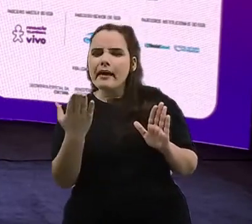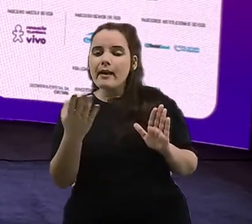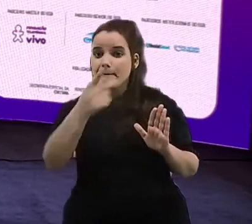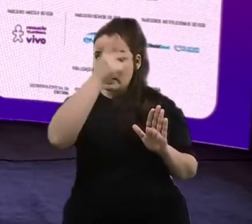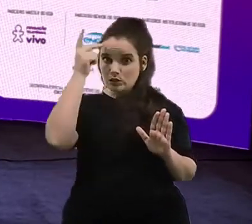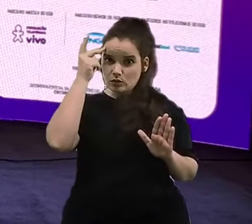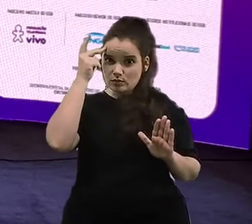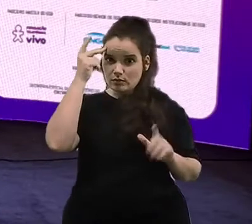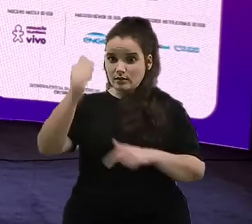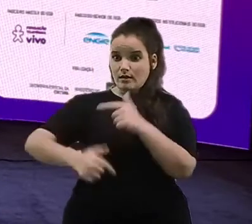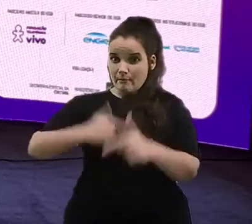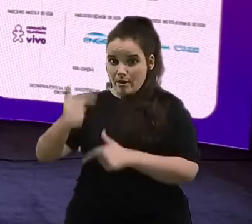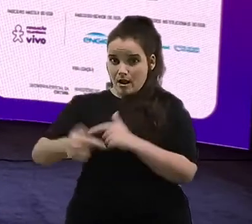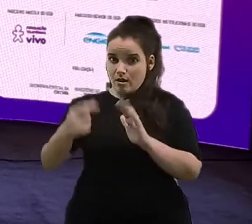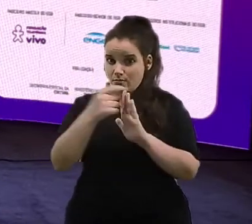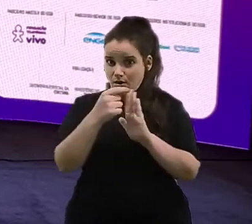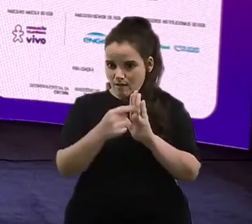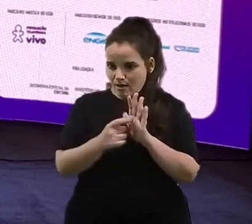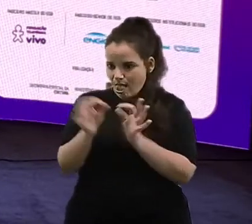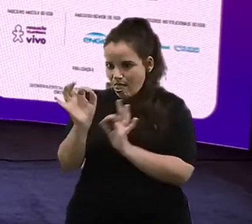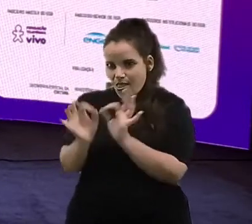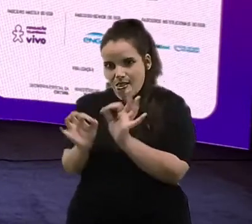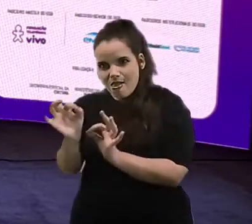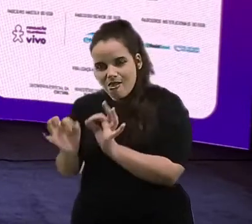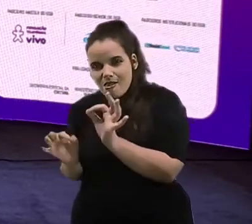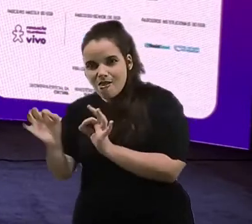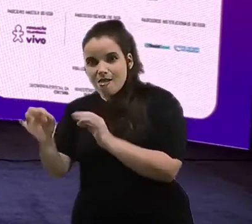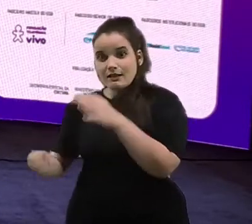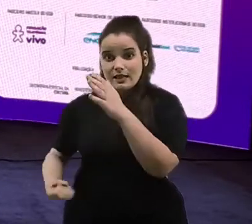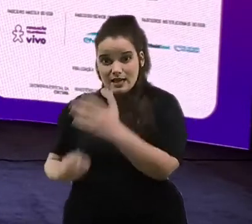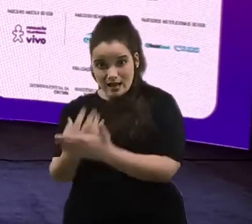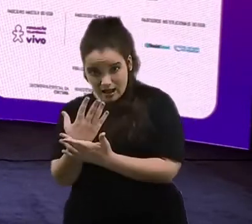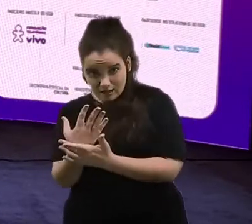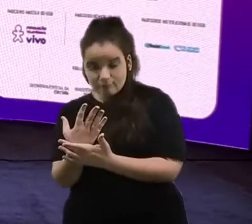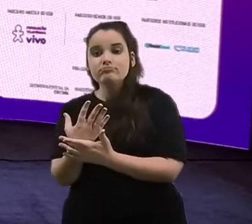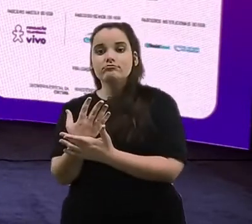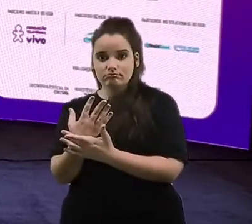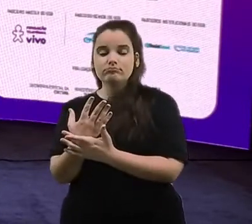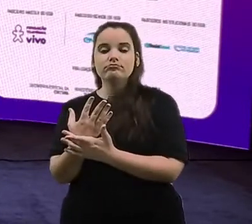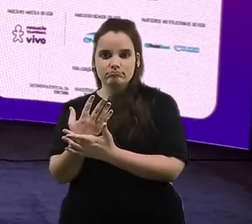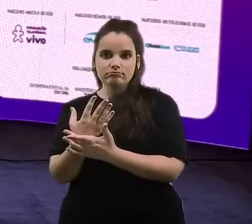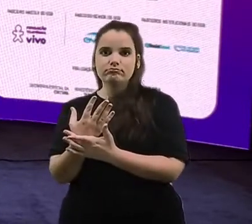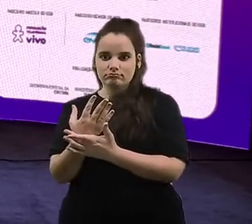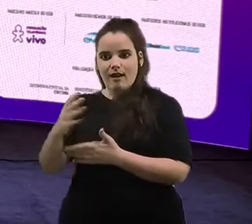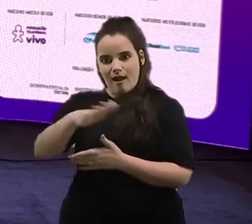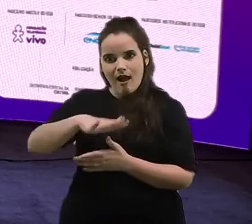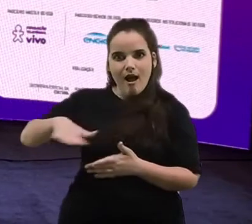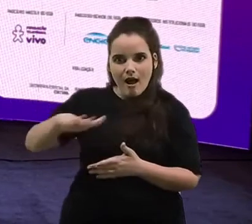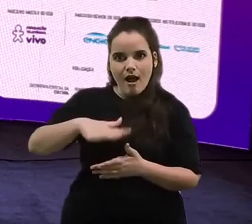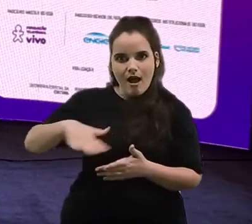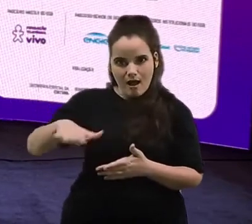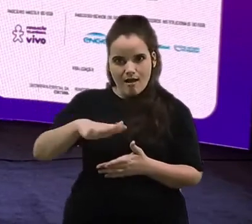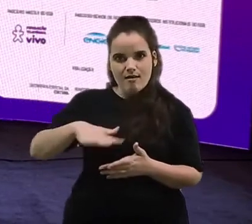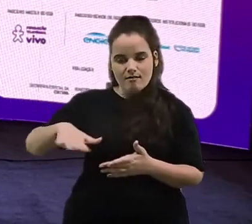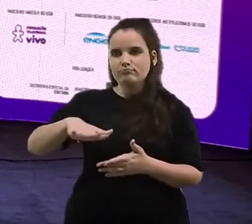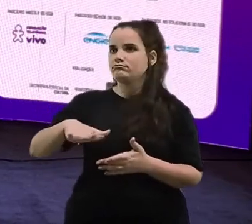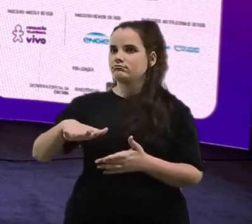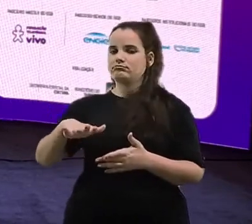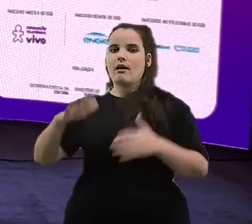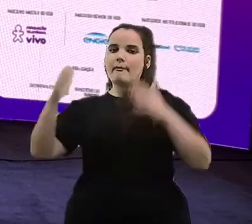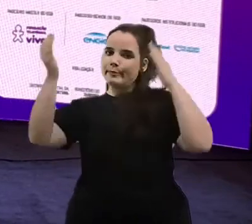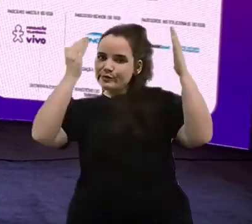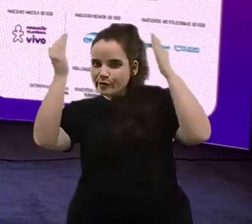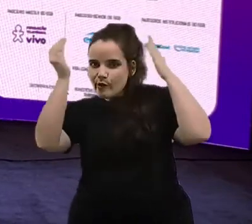da área, né? Que são feitos a partir de especificações criadas por pessoas da psicólogos e